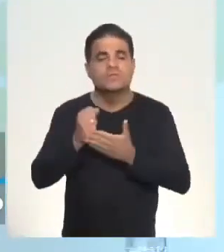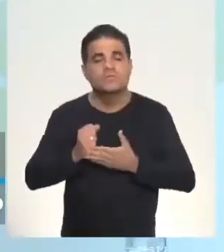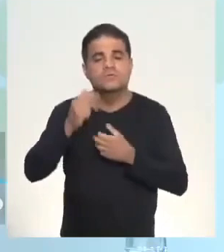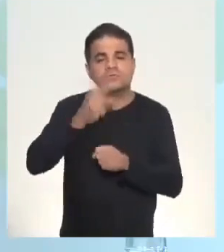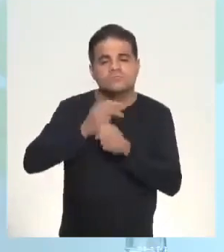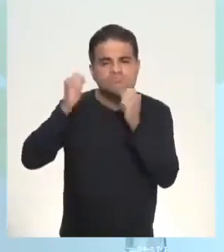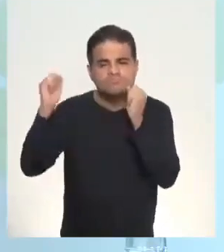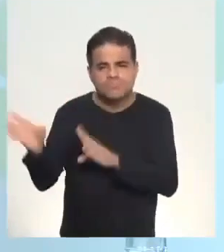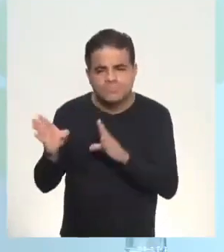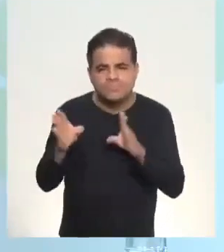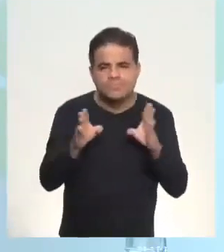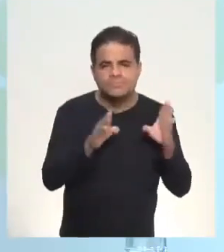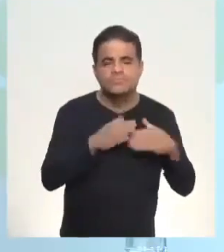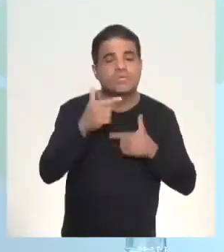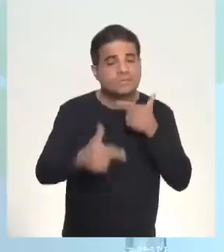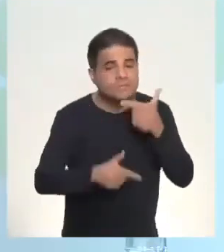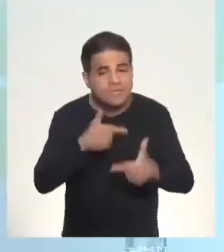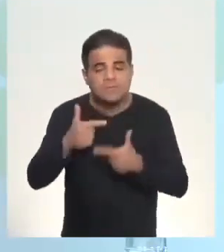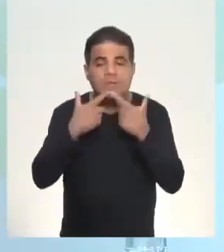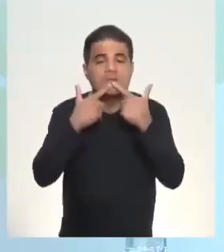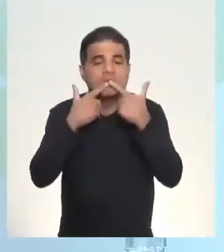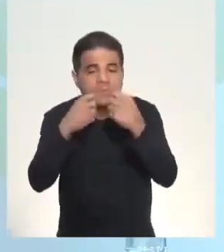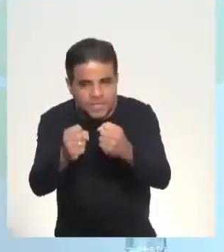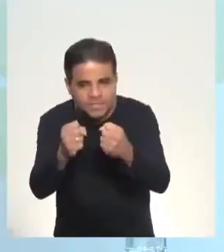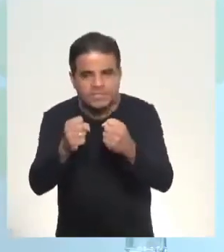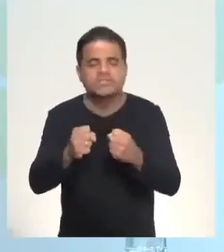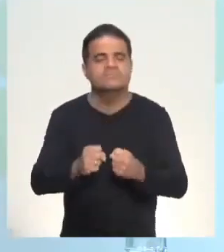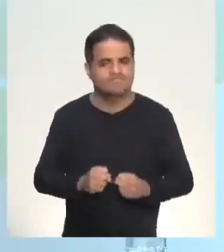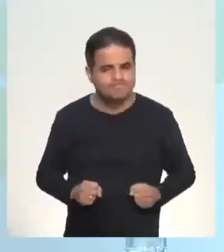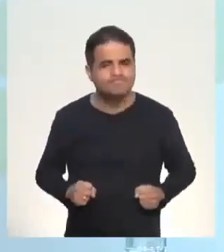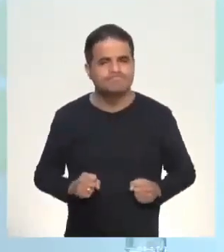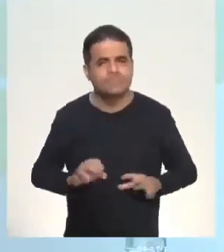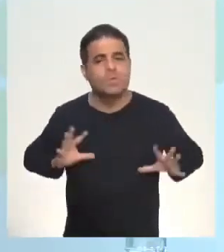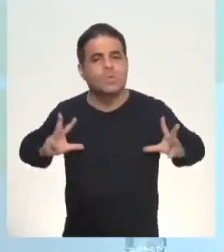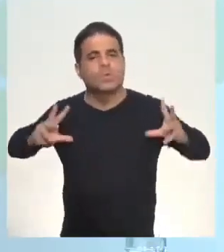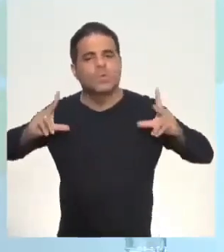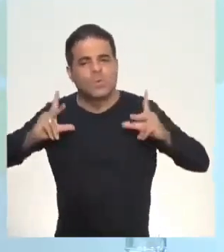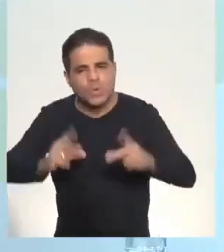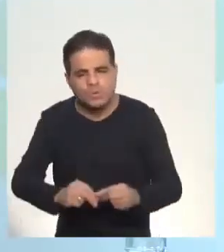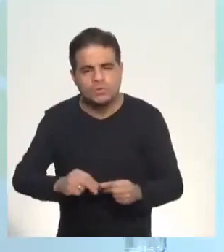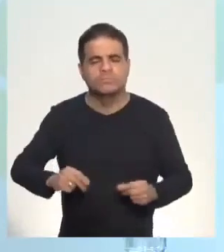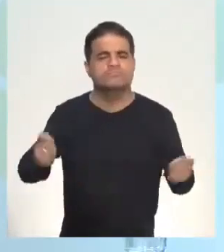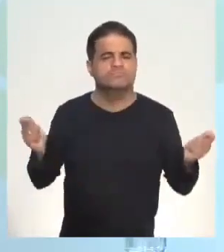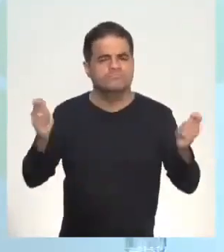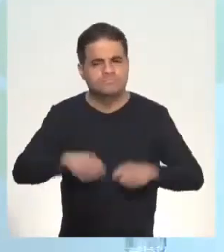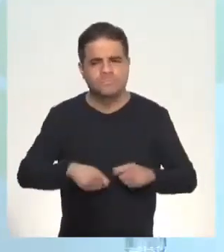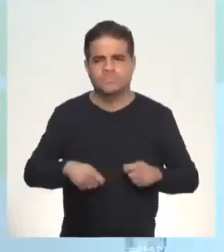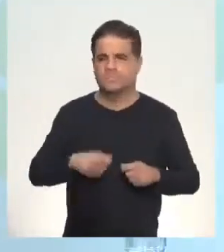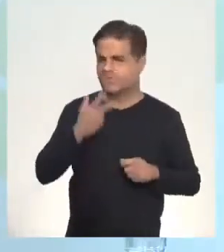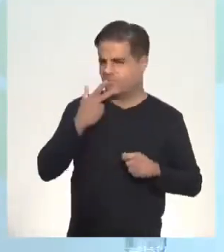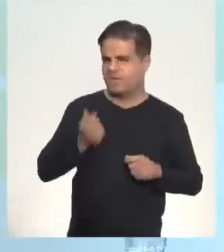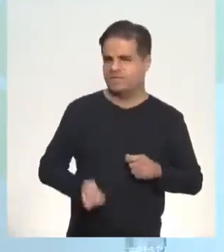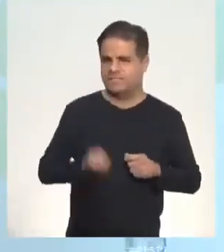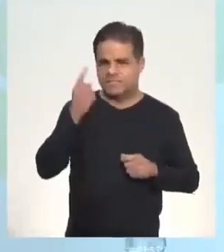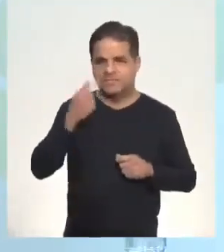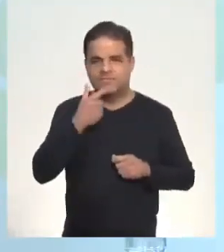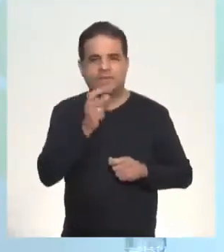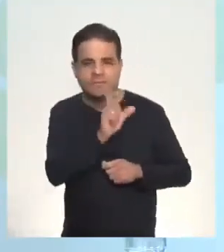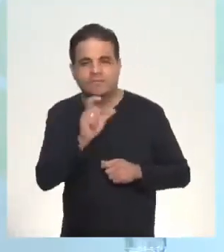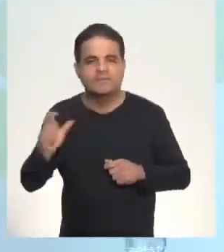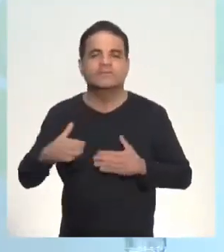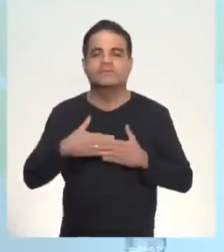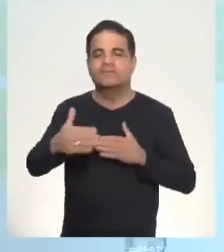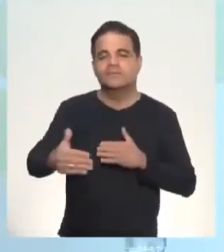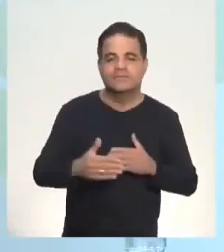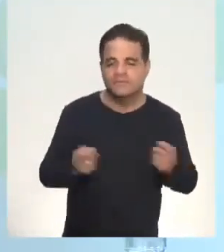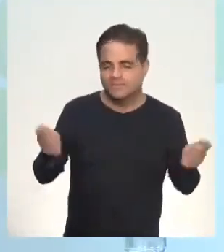você, porque a gente trabalha com essa linguagem, né, em toda a sua complexidade. Nossa, como eu falei esquisito, mas vocês entenderam o que eu